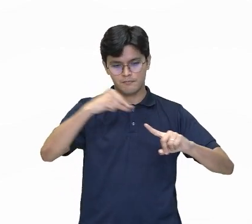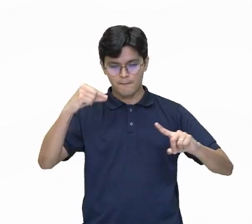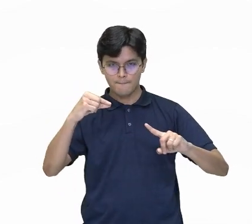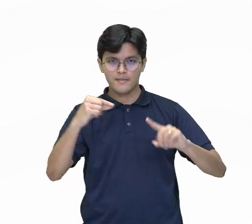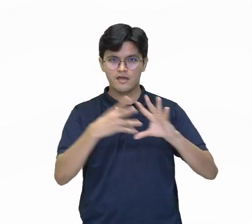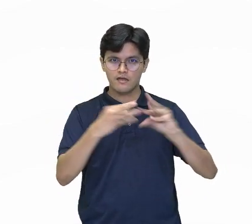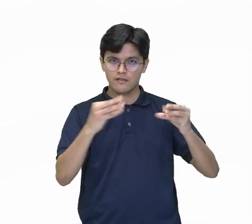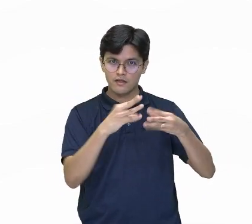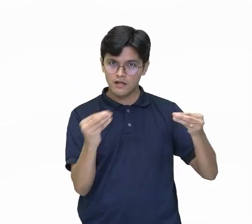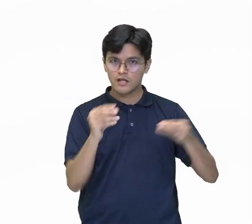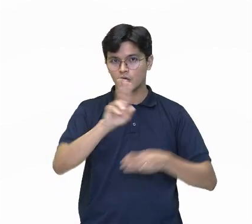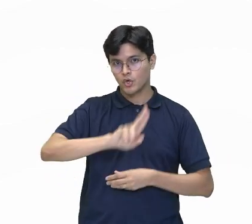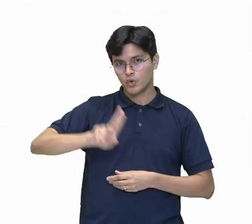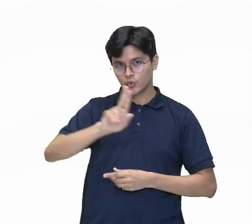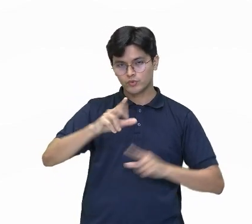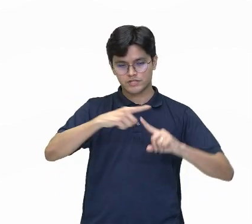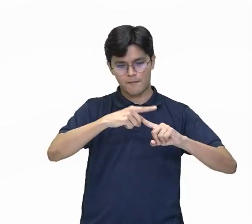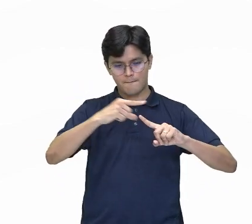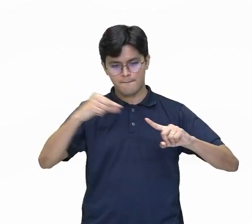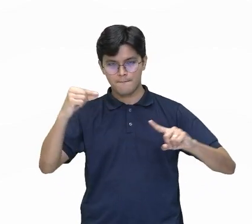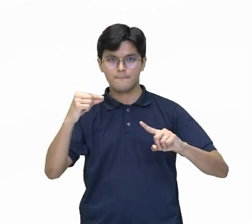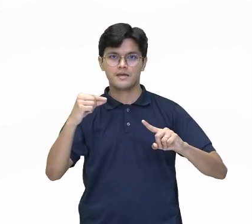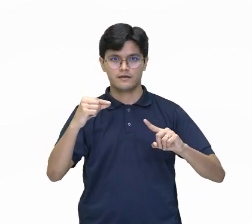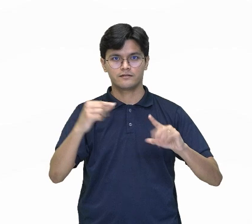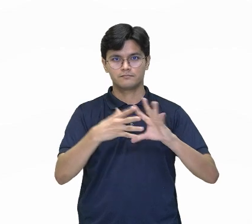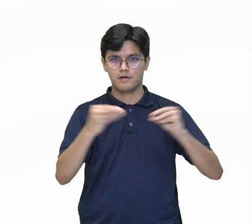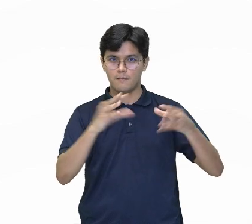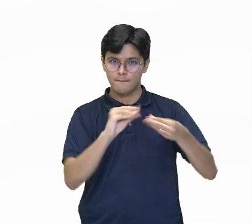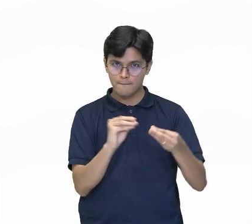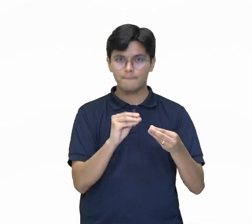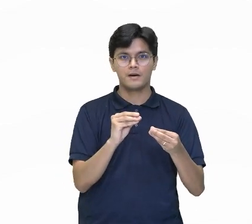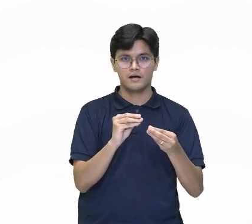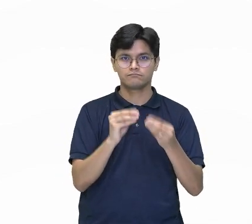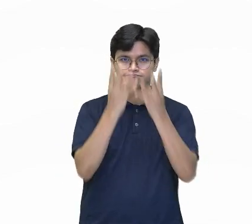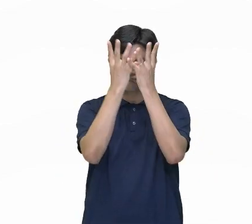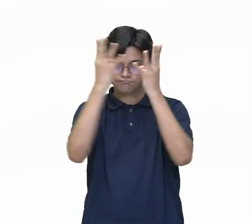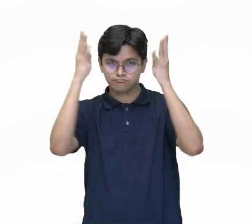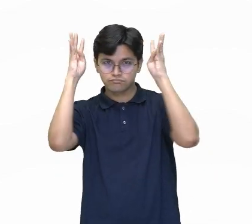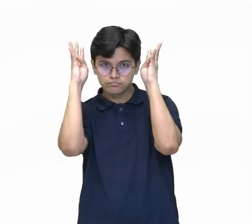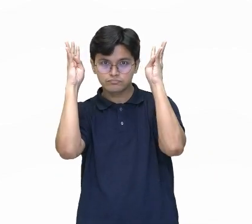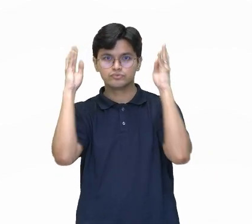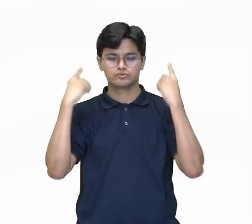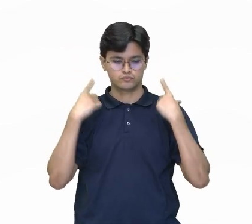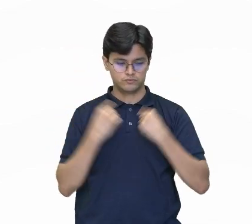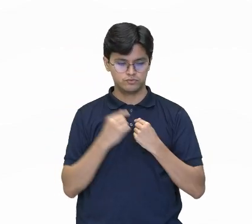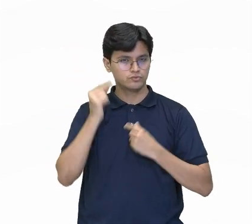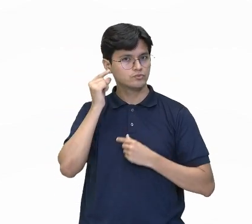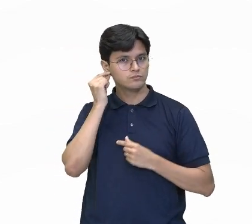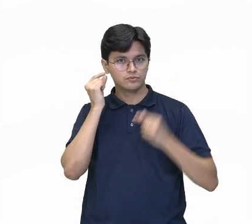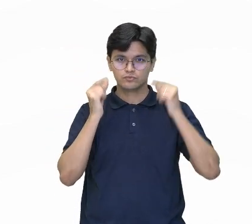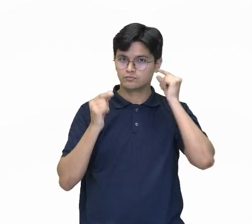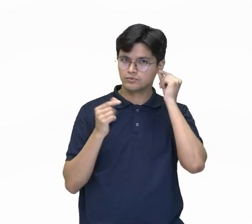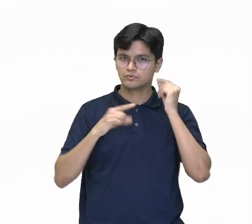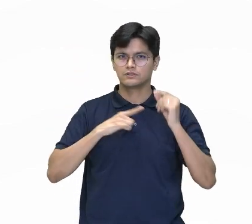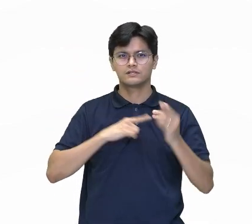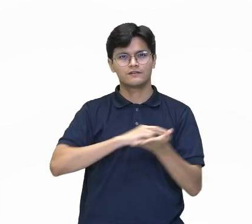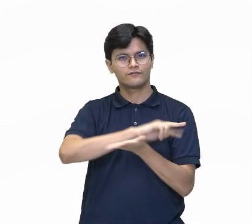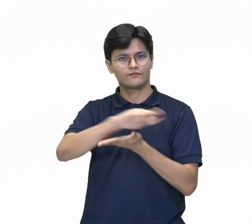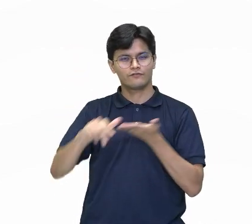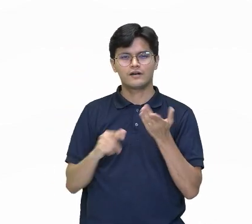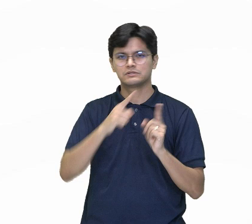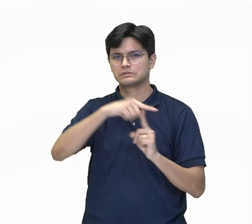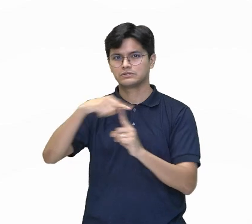que é o uso de penas para adornos. Então você vai ver lá nos cocais, né, tem vários adornos